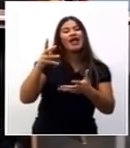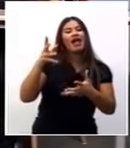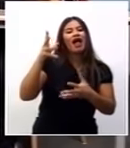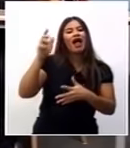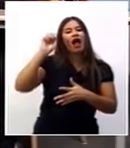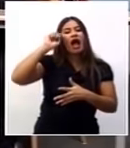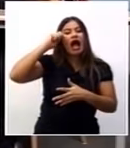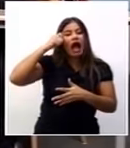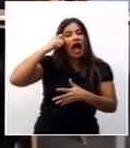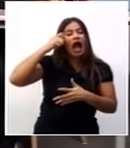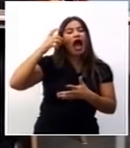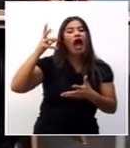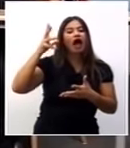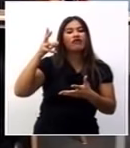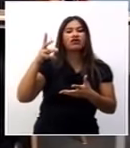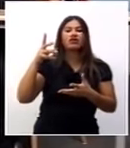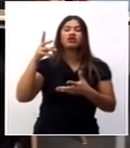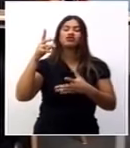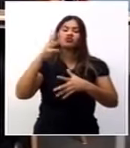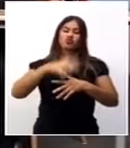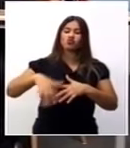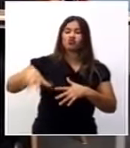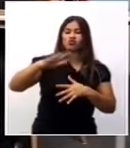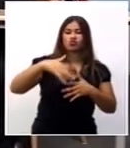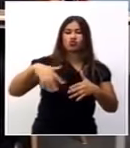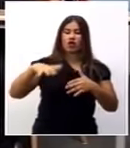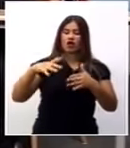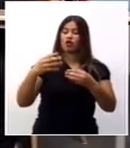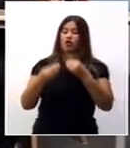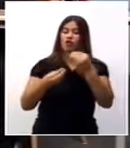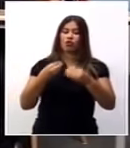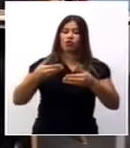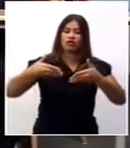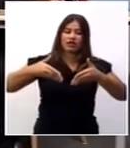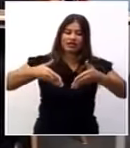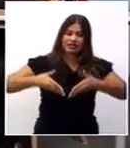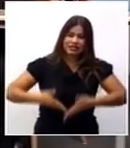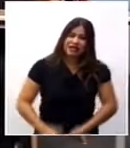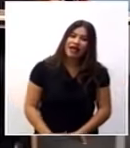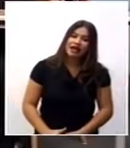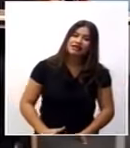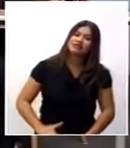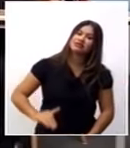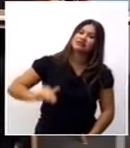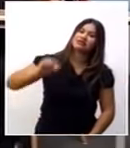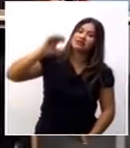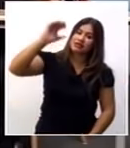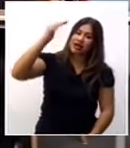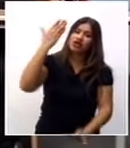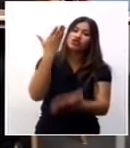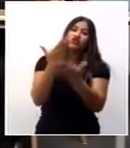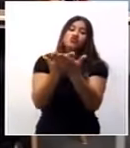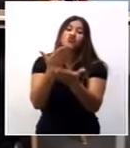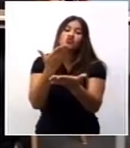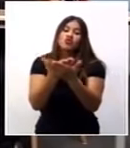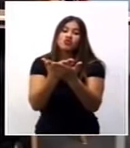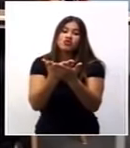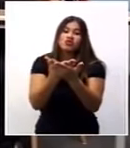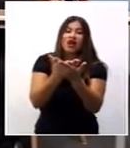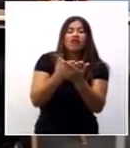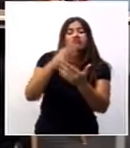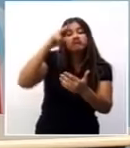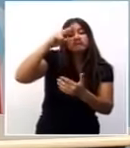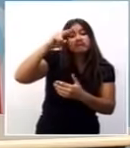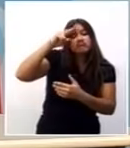É uma pessoa que ele nasce e cresce e estuda as lendas de um determinado povo. E ele conta essas